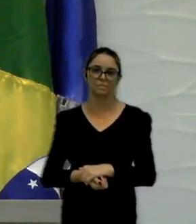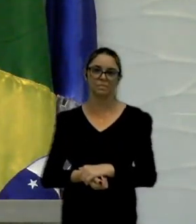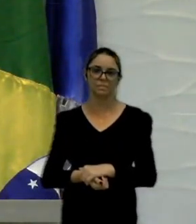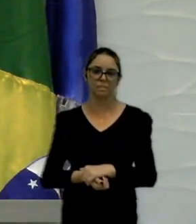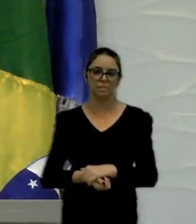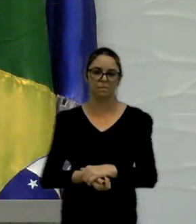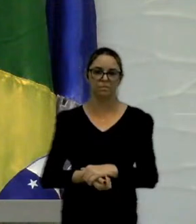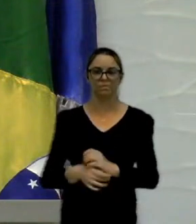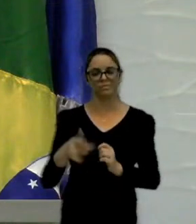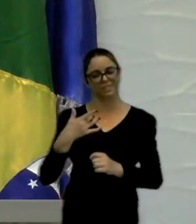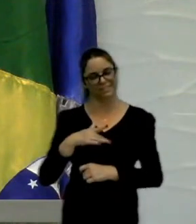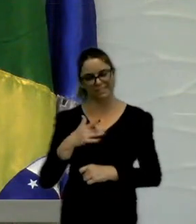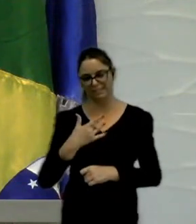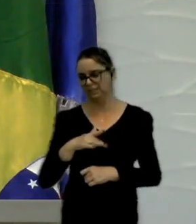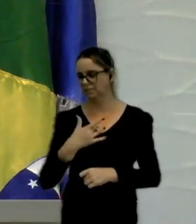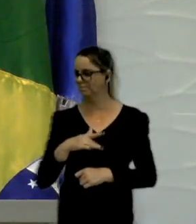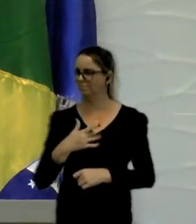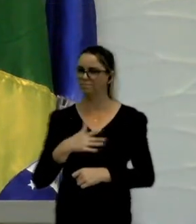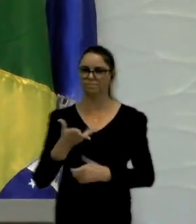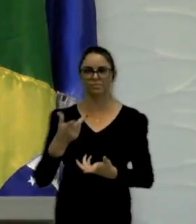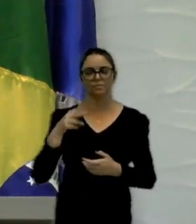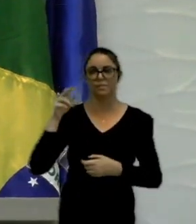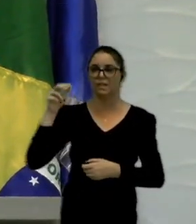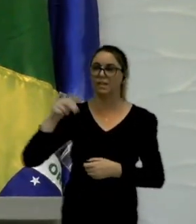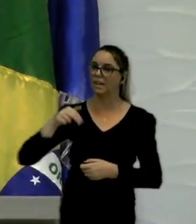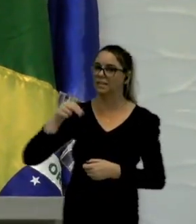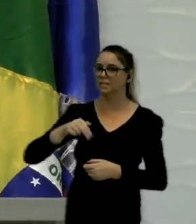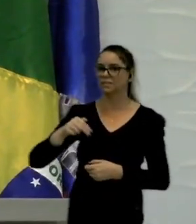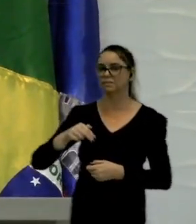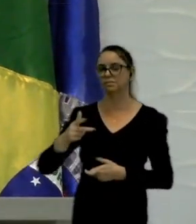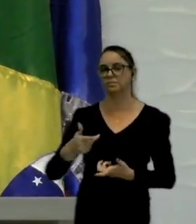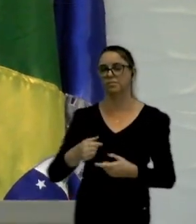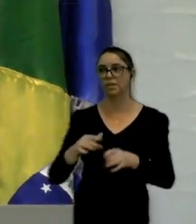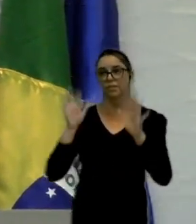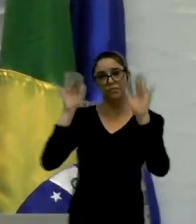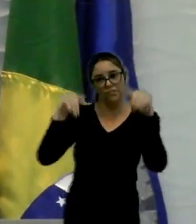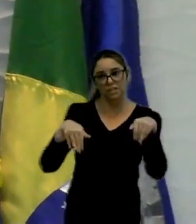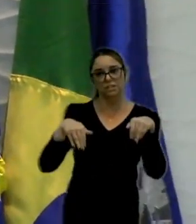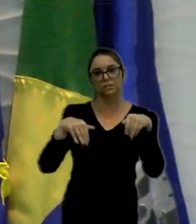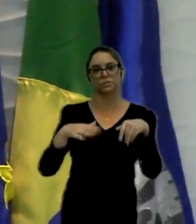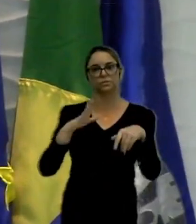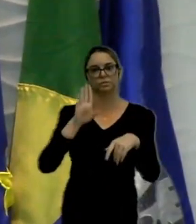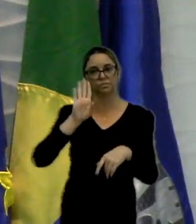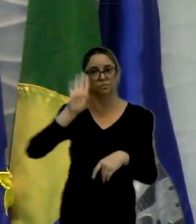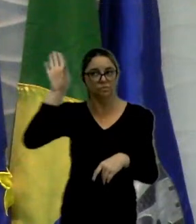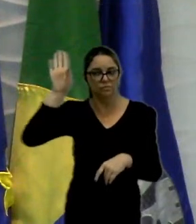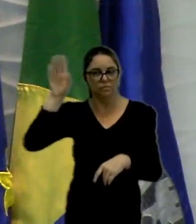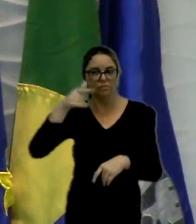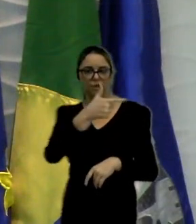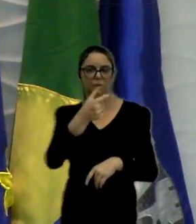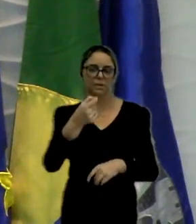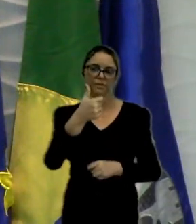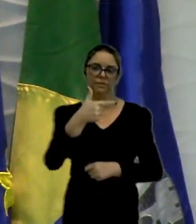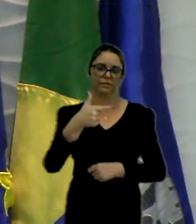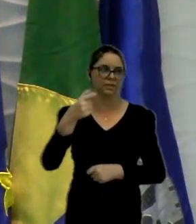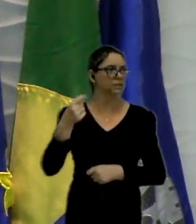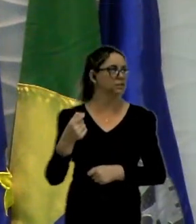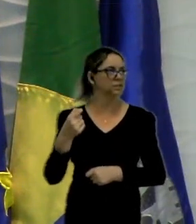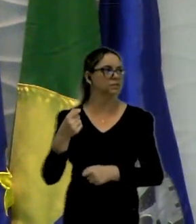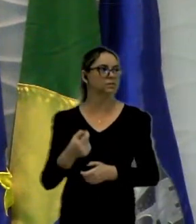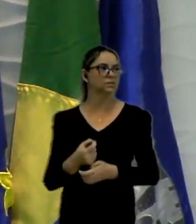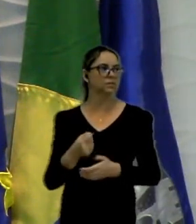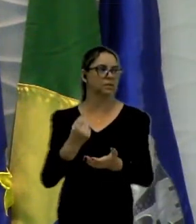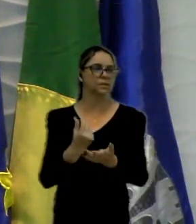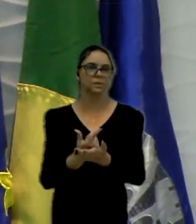É lamentável, vereadora Neide, no final da gestão 2020, foi comprada